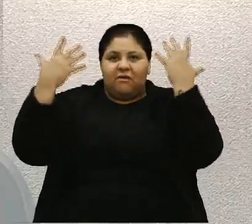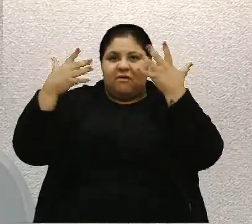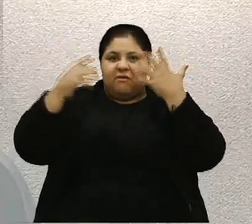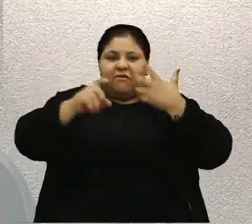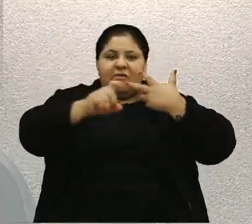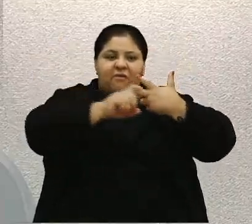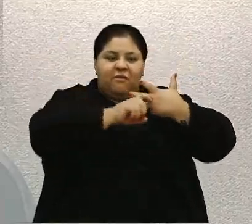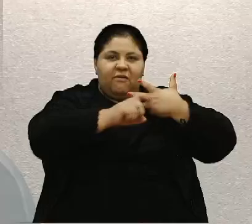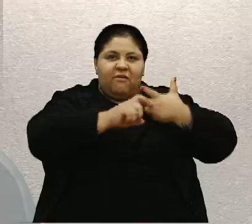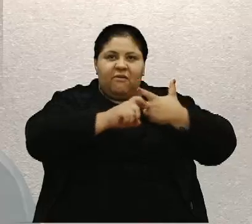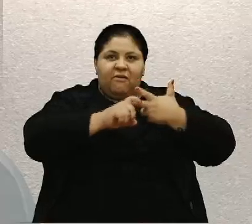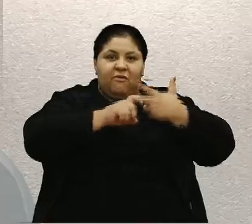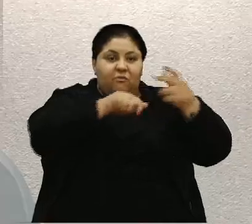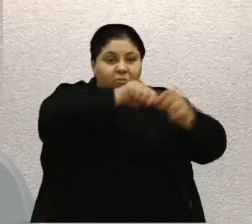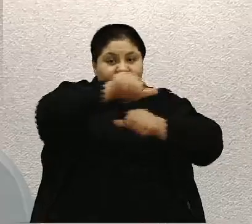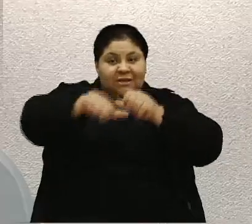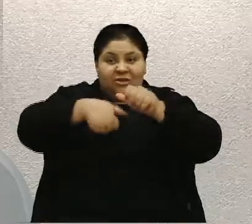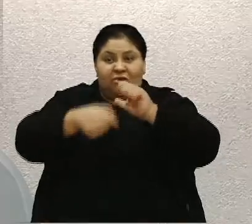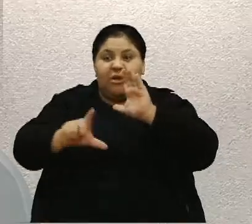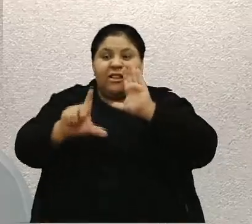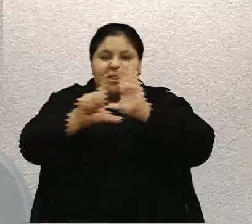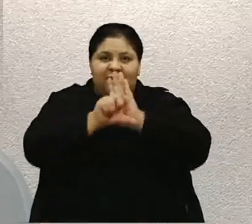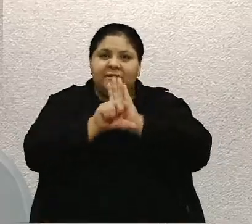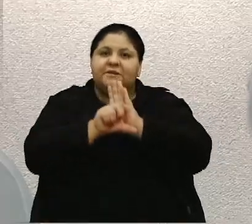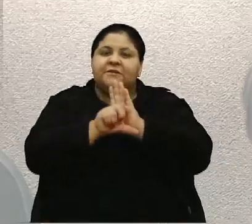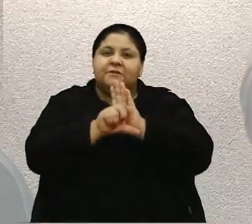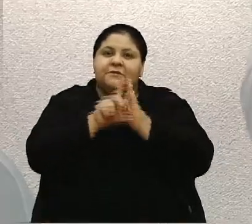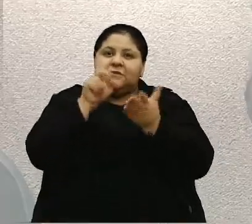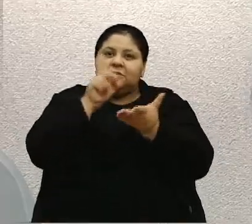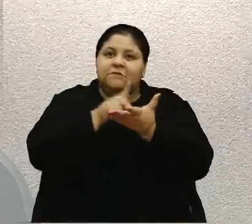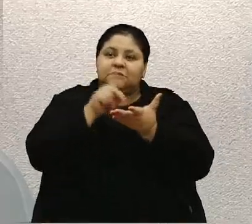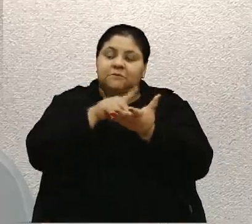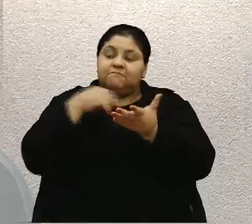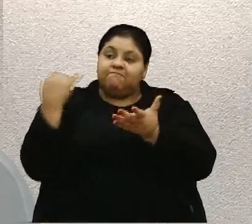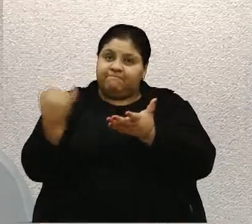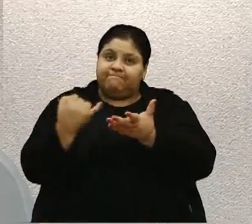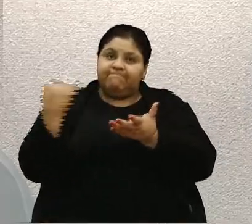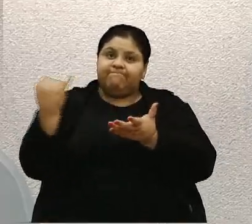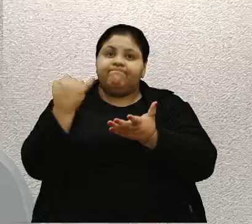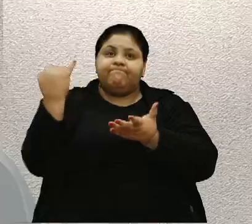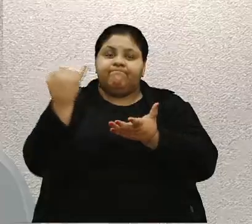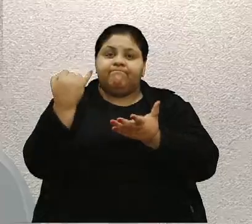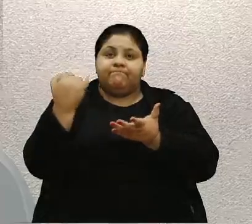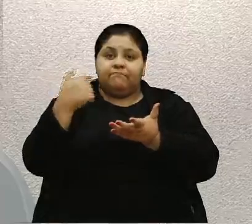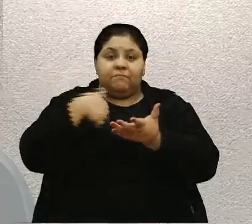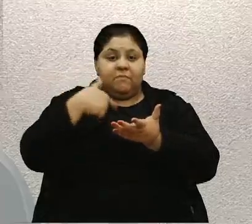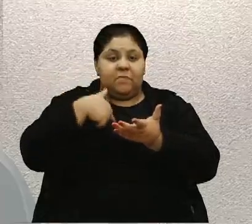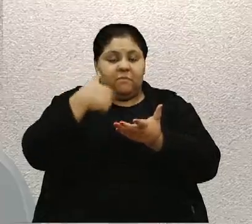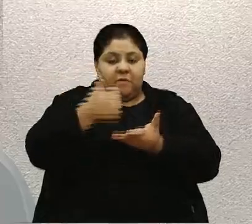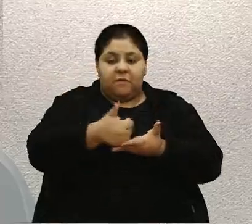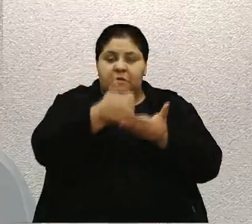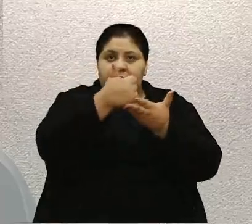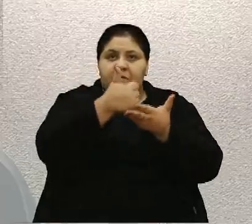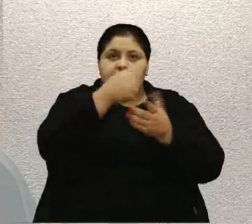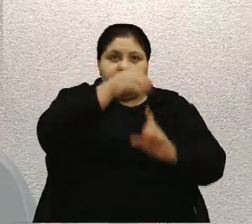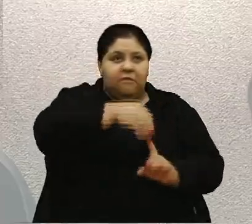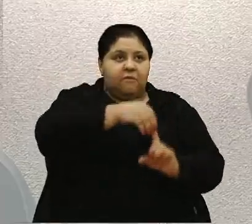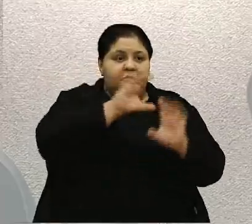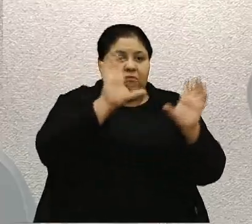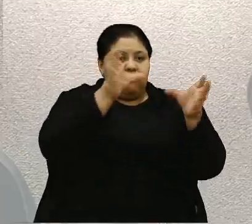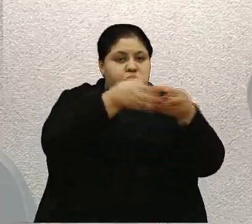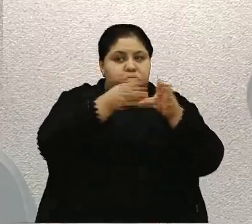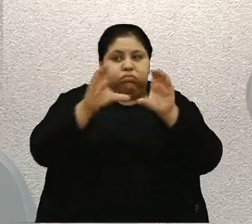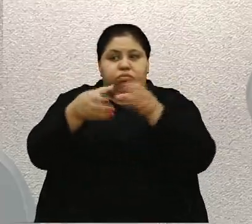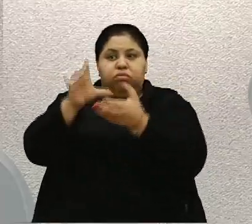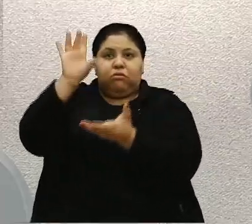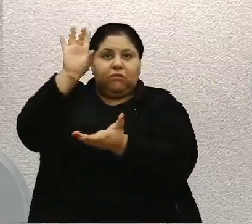Executivo por essa modificação na lei, que ela é realmente de extrema importância para vir favorecer principalmente os núcleos